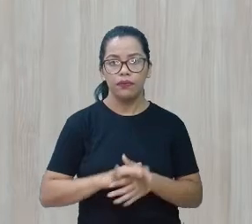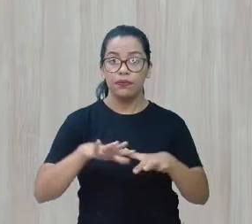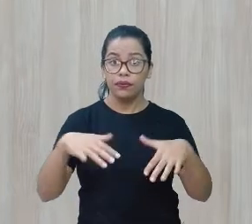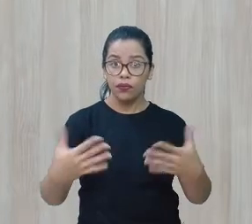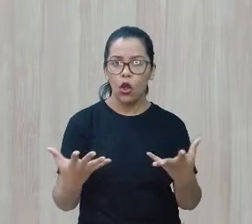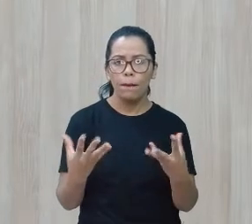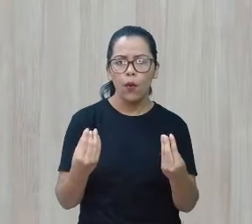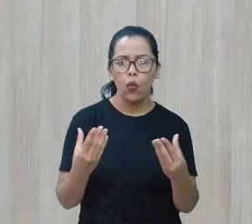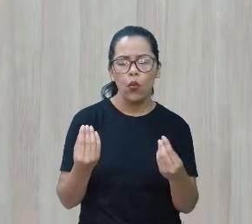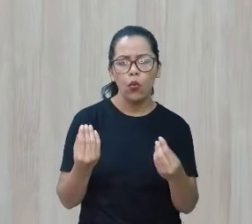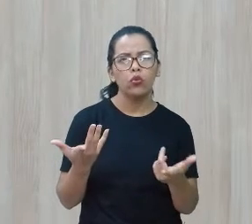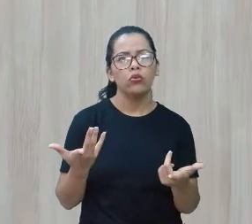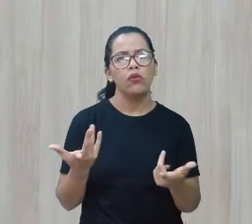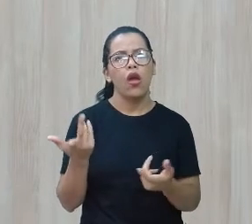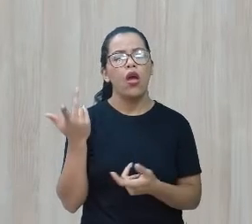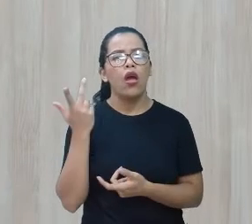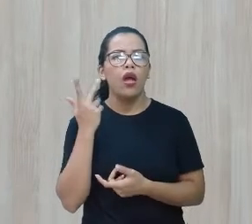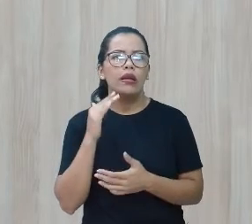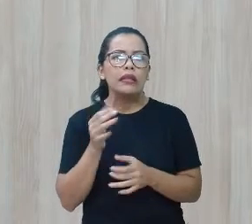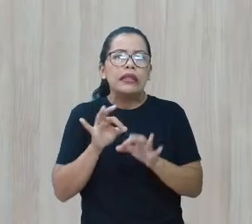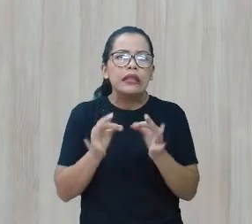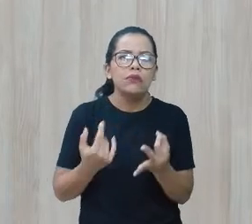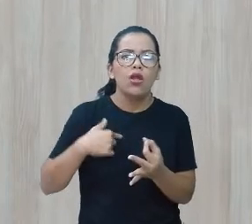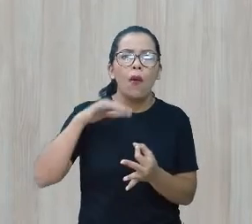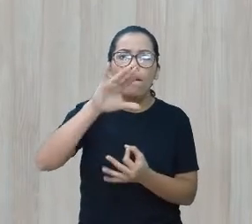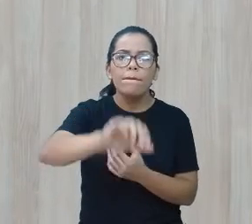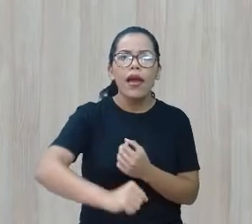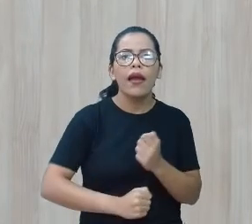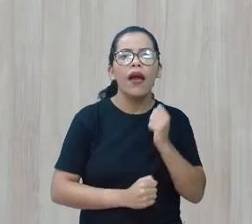muito prático hoje eu pegar um telefone e